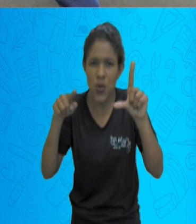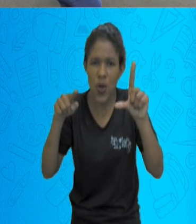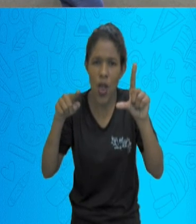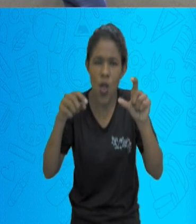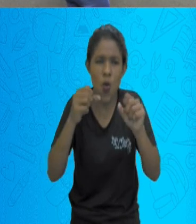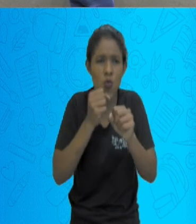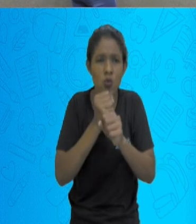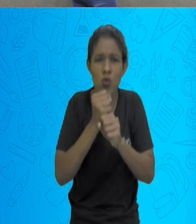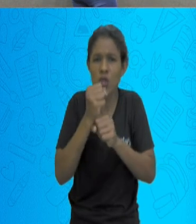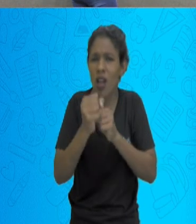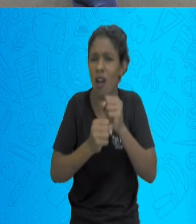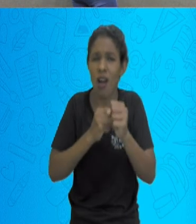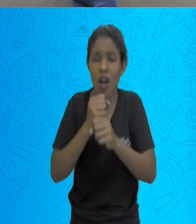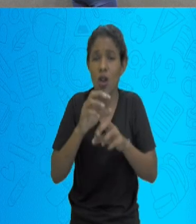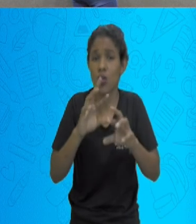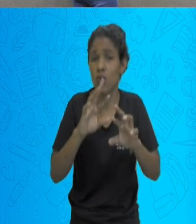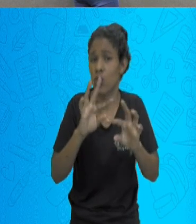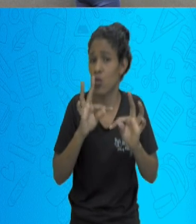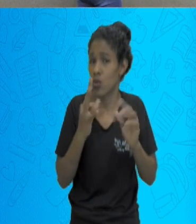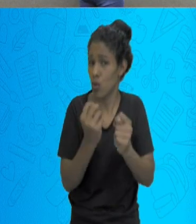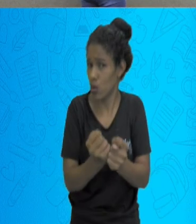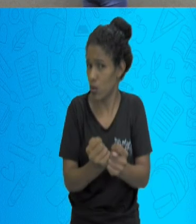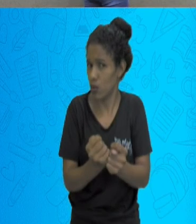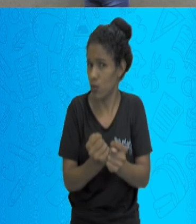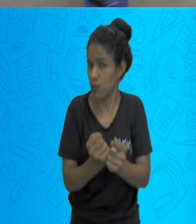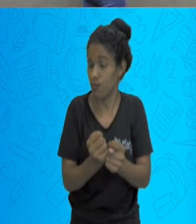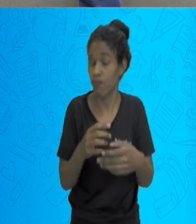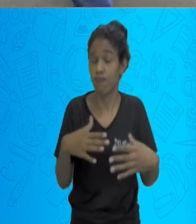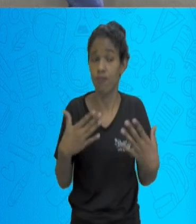período observado foi de 2015 a